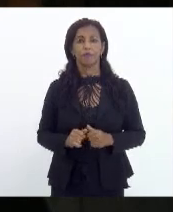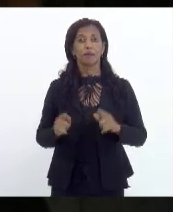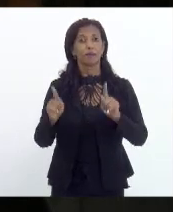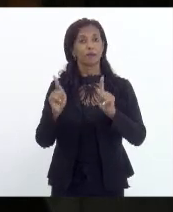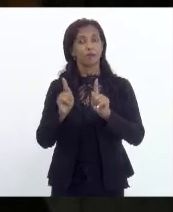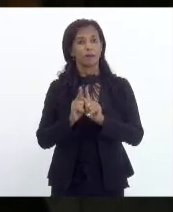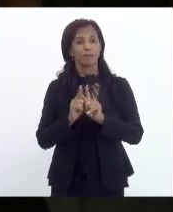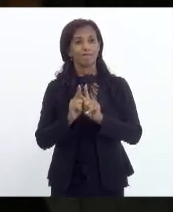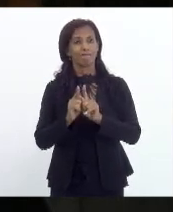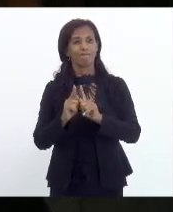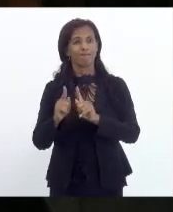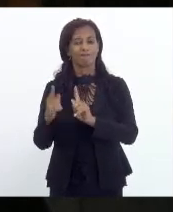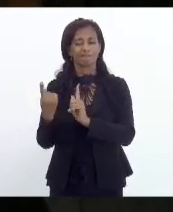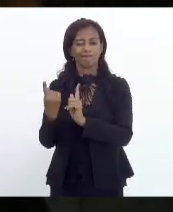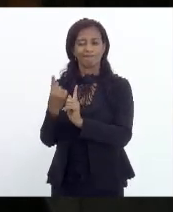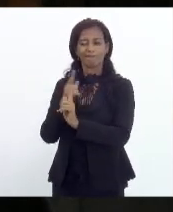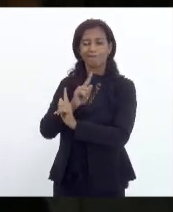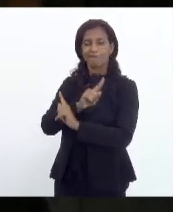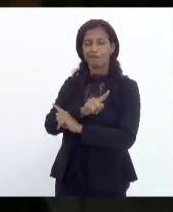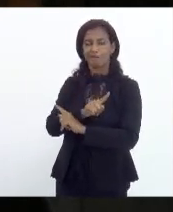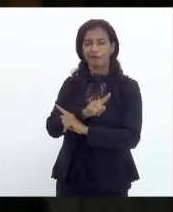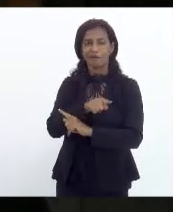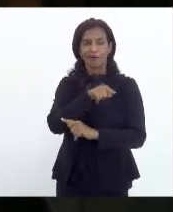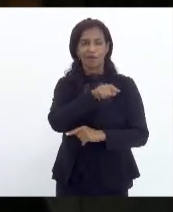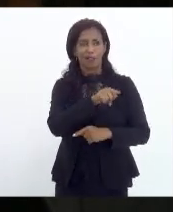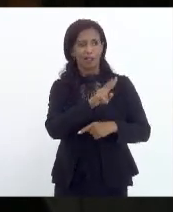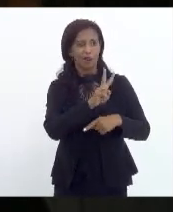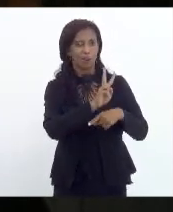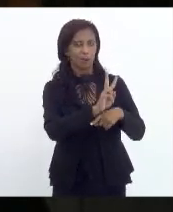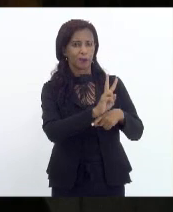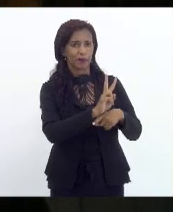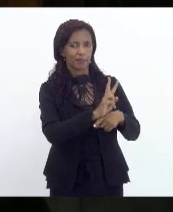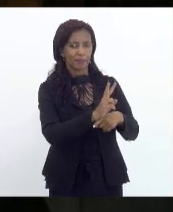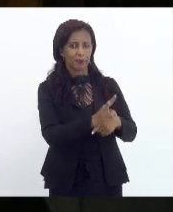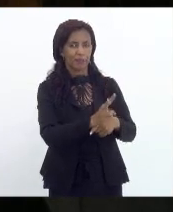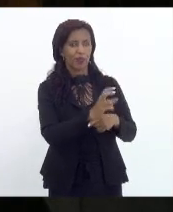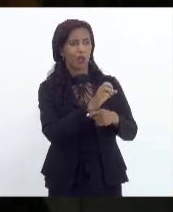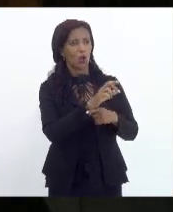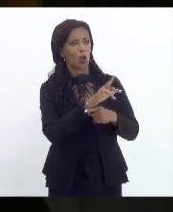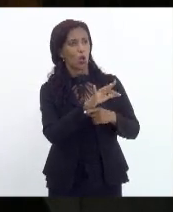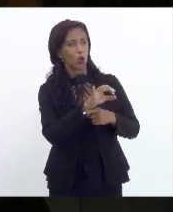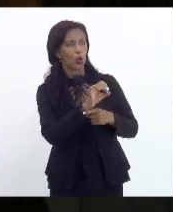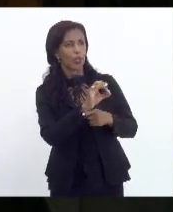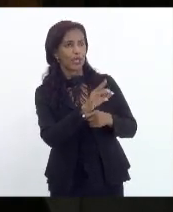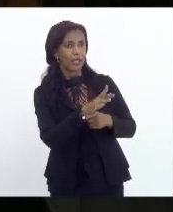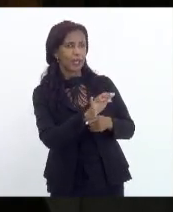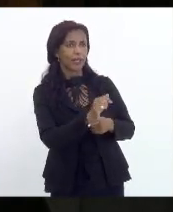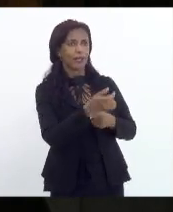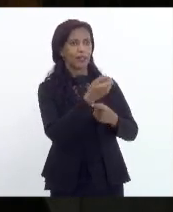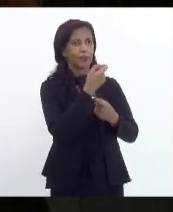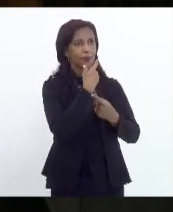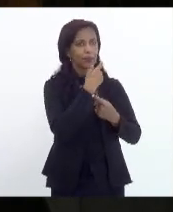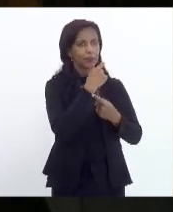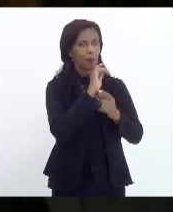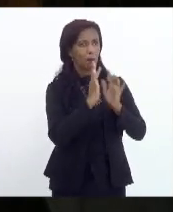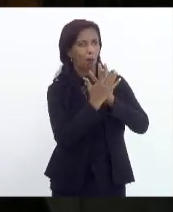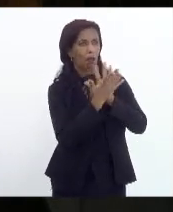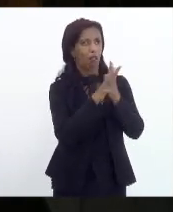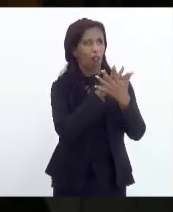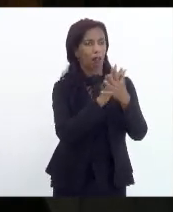aqueles que defendiam a presente a cloroquina o